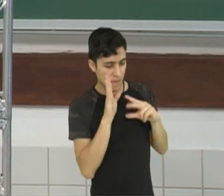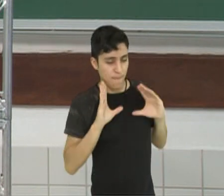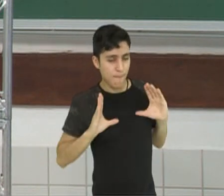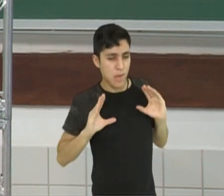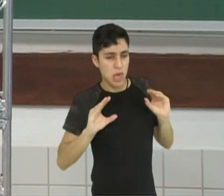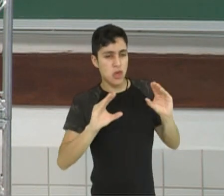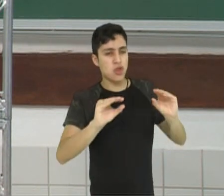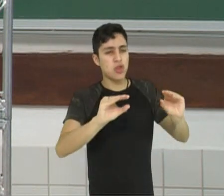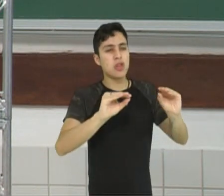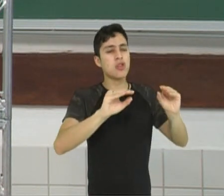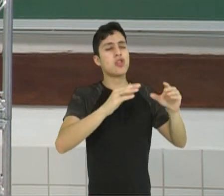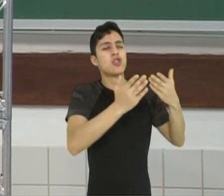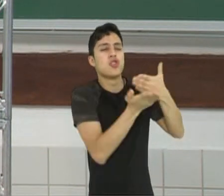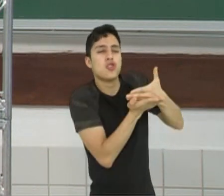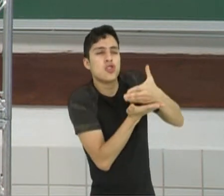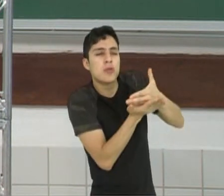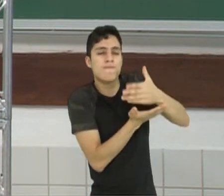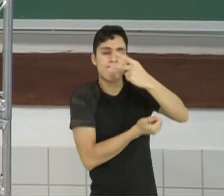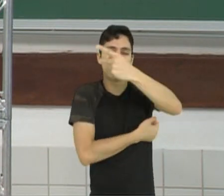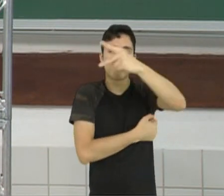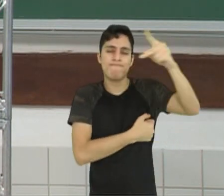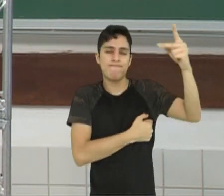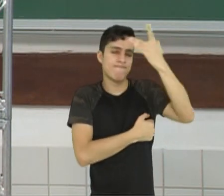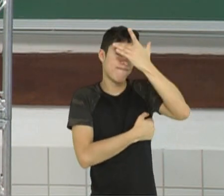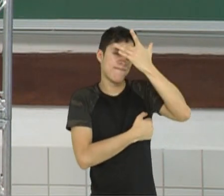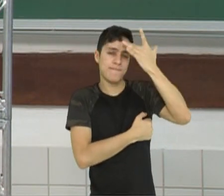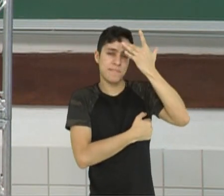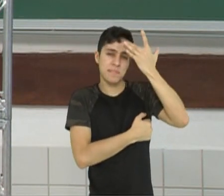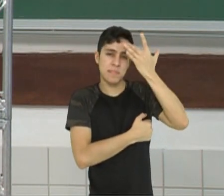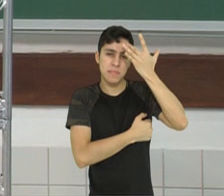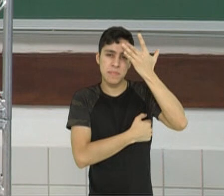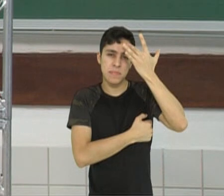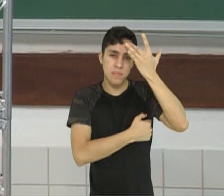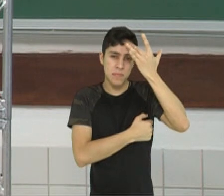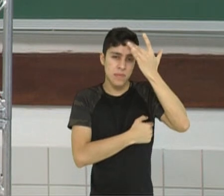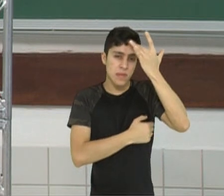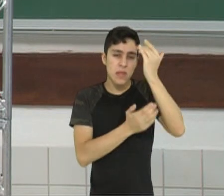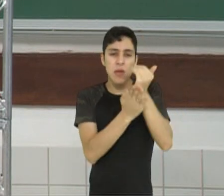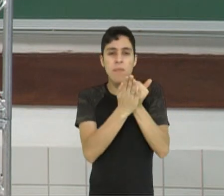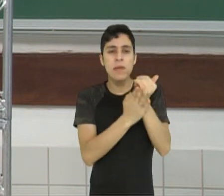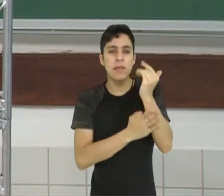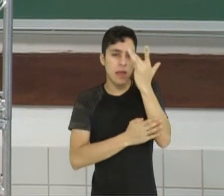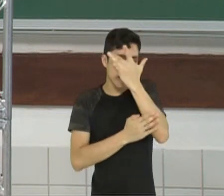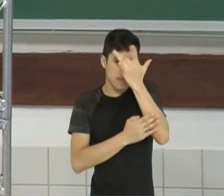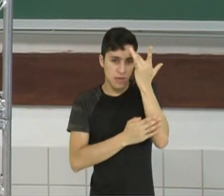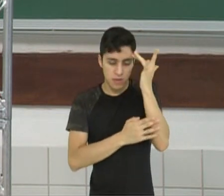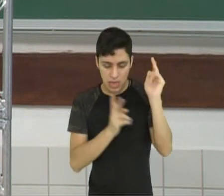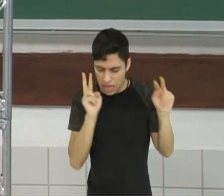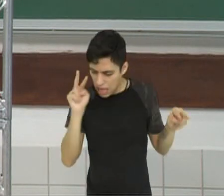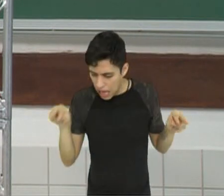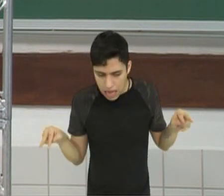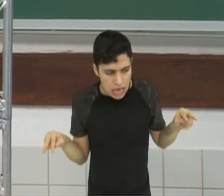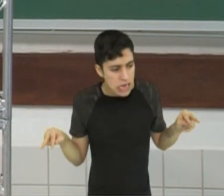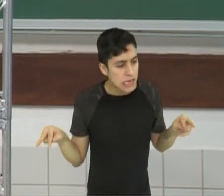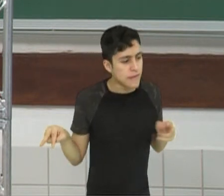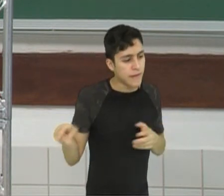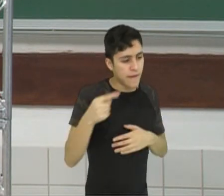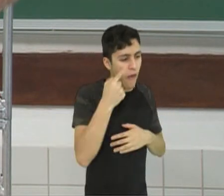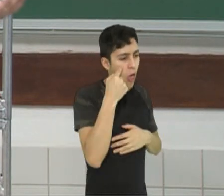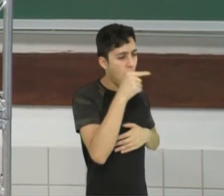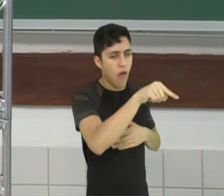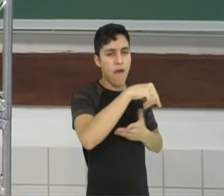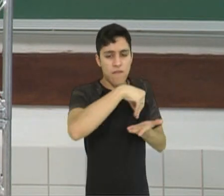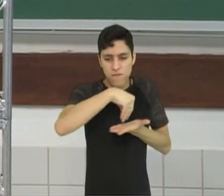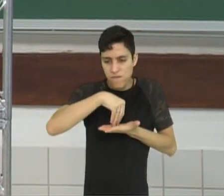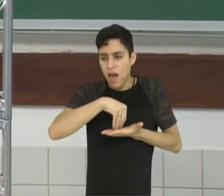cotidiano, com o dia a dia dessas pessoas e parar para olhar para aquela ponte, né? Olhar que precisava de uma reforma, né? Olhar para